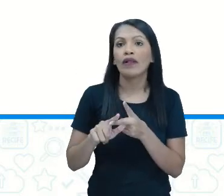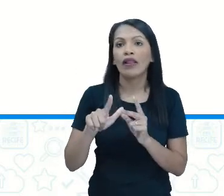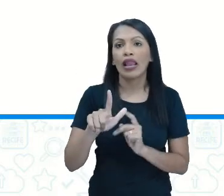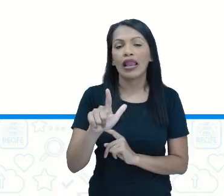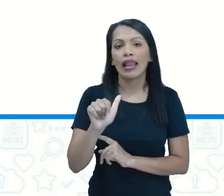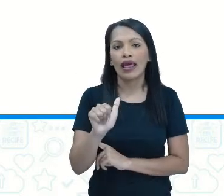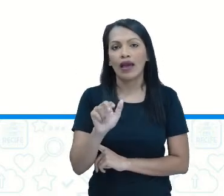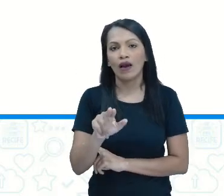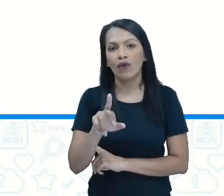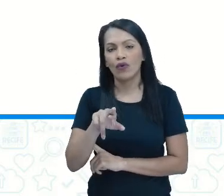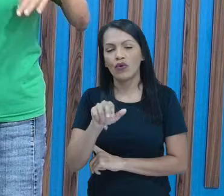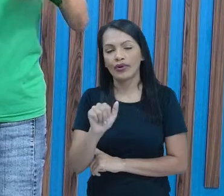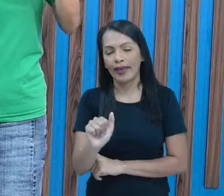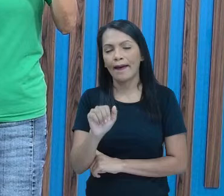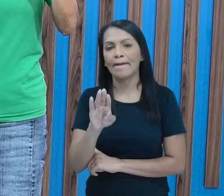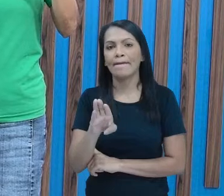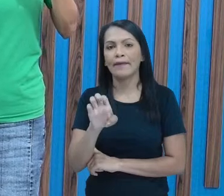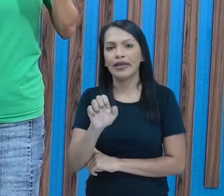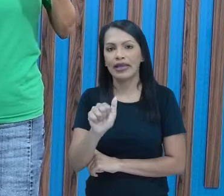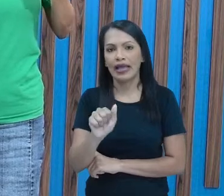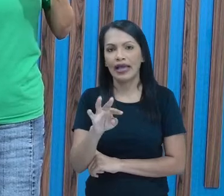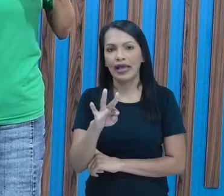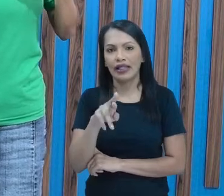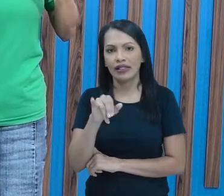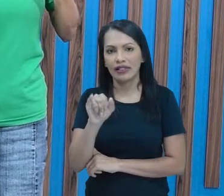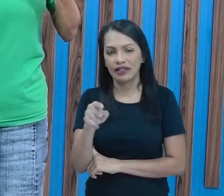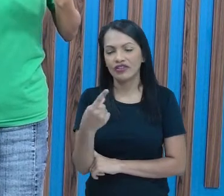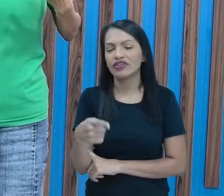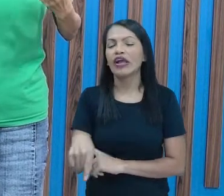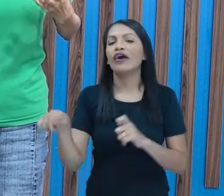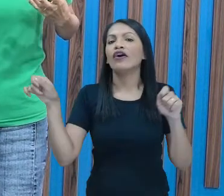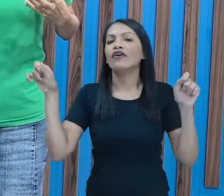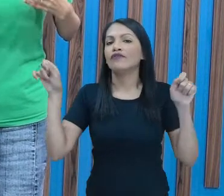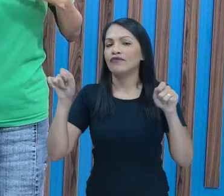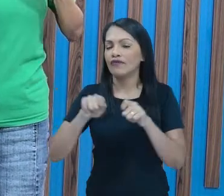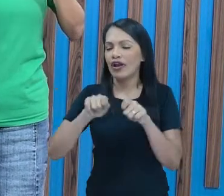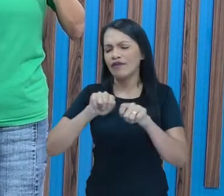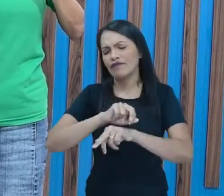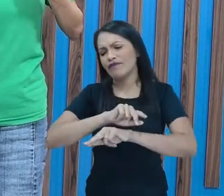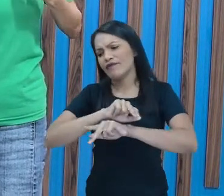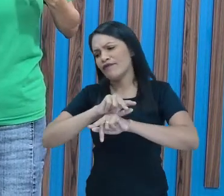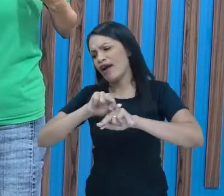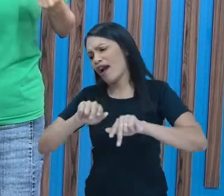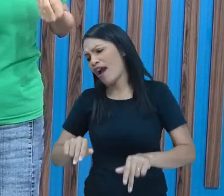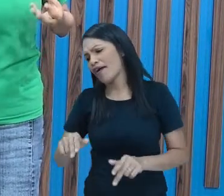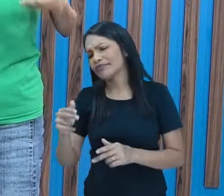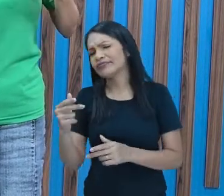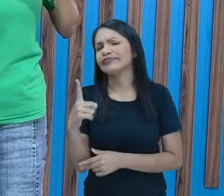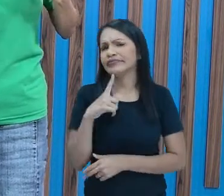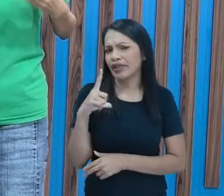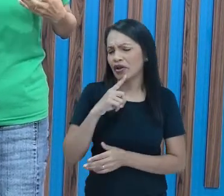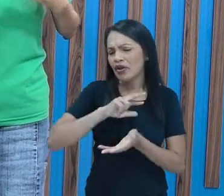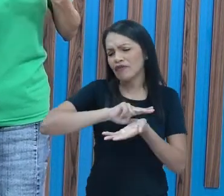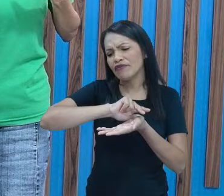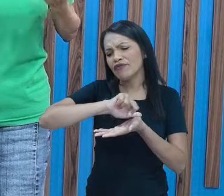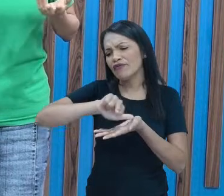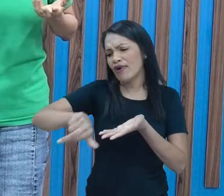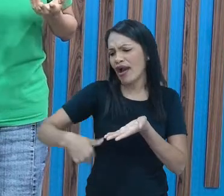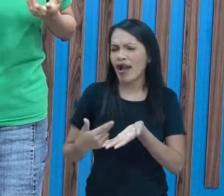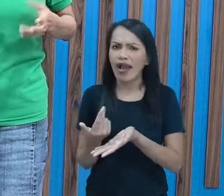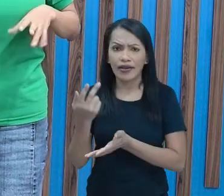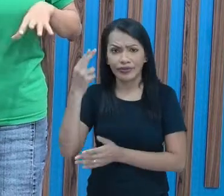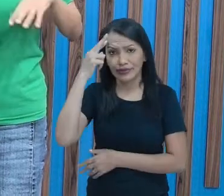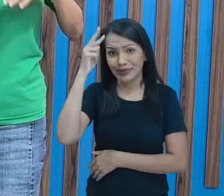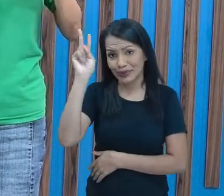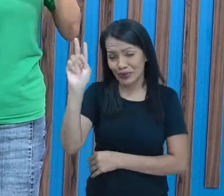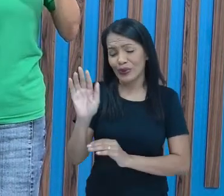livros escritos, não é? Trabalhando com esses personagens, não é? Que são bem presentes nas lendas brasileiras,